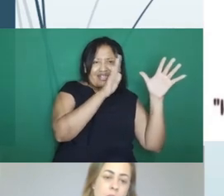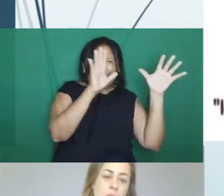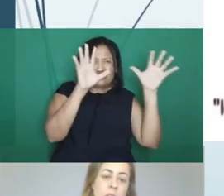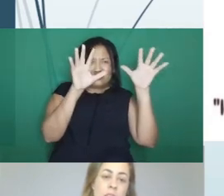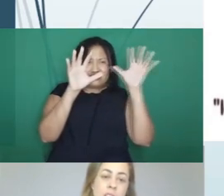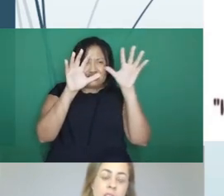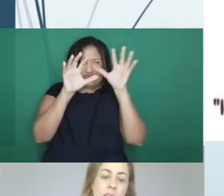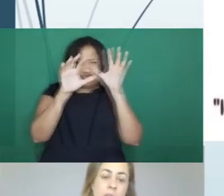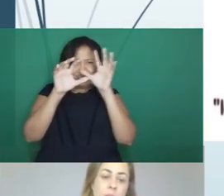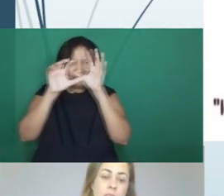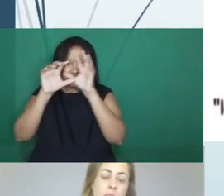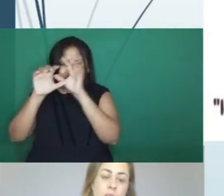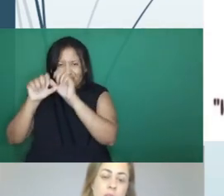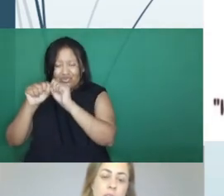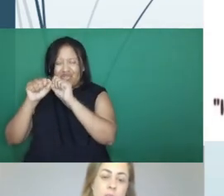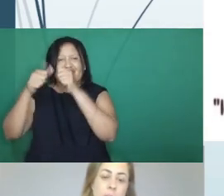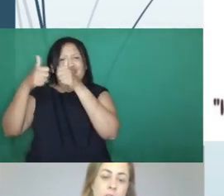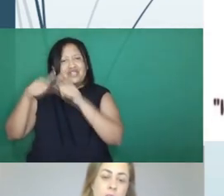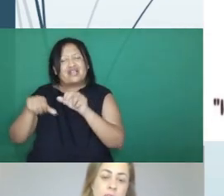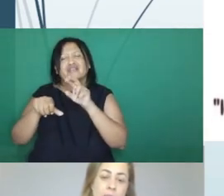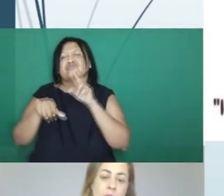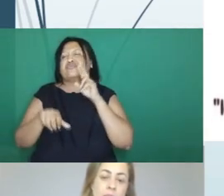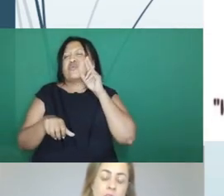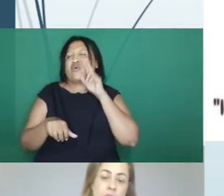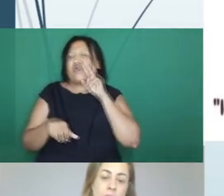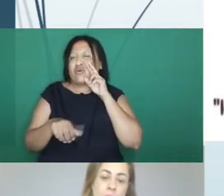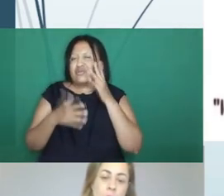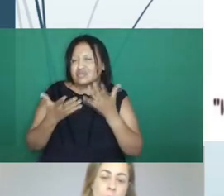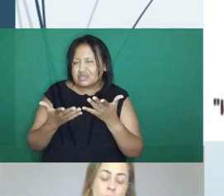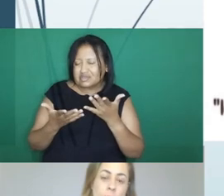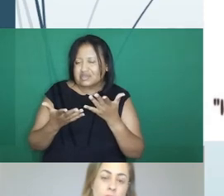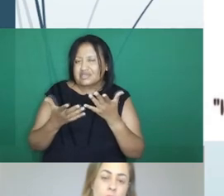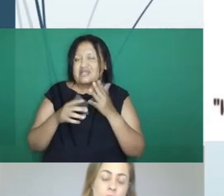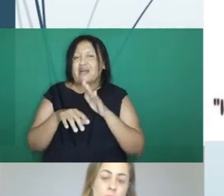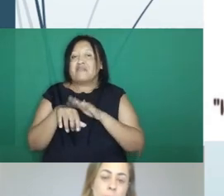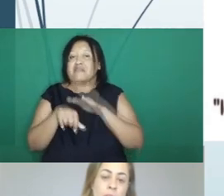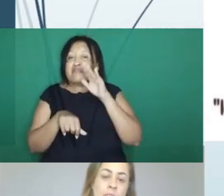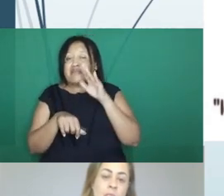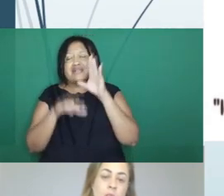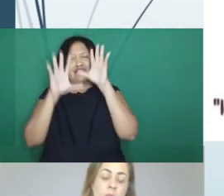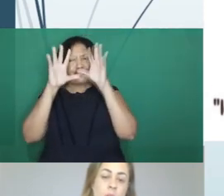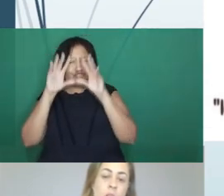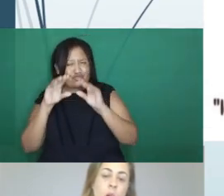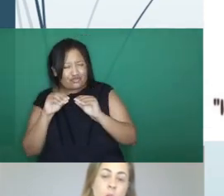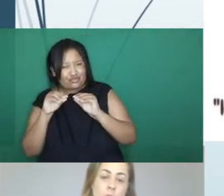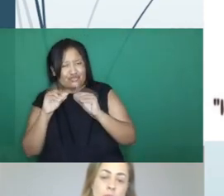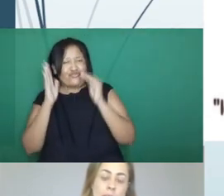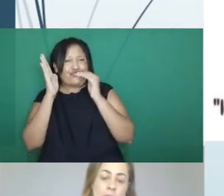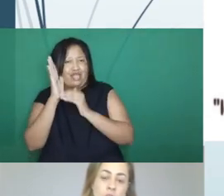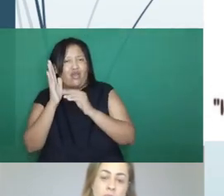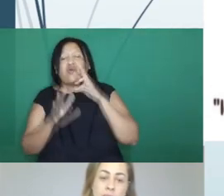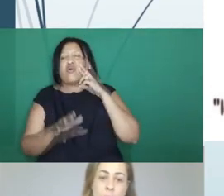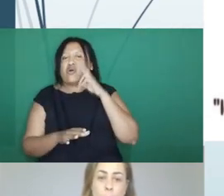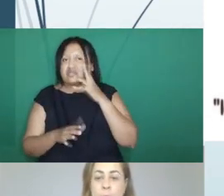branco e vai aumentando ficando mais Rosado até que chegar uma cor um pouco mais escura nesse tom rosa